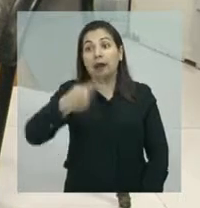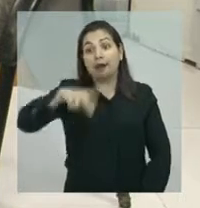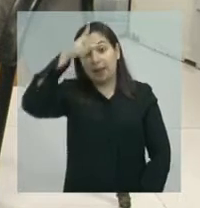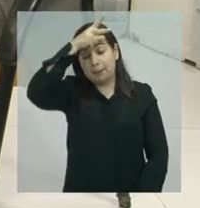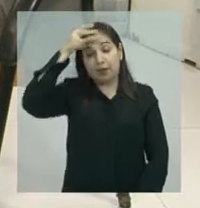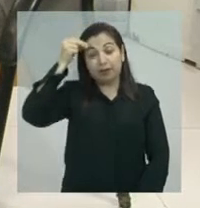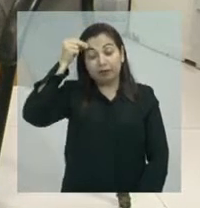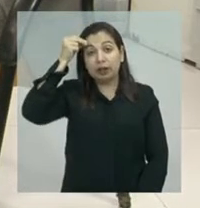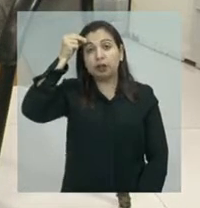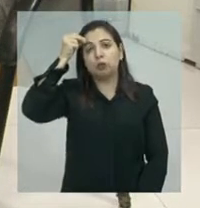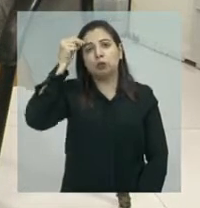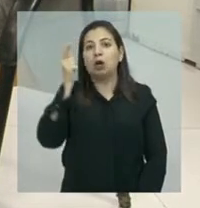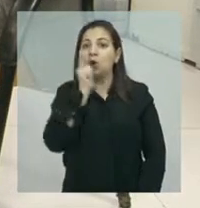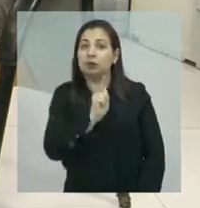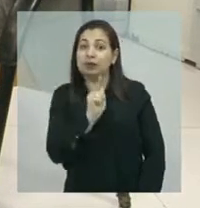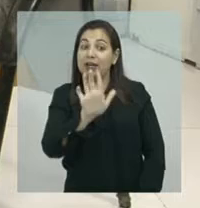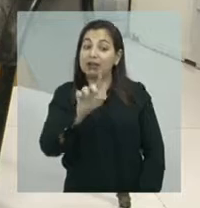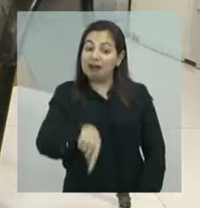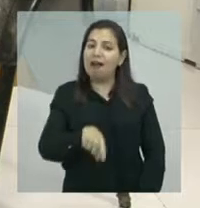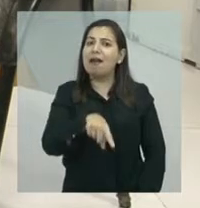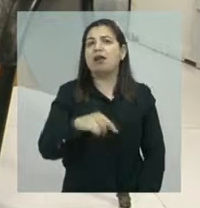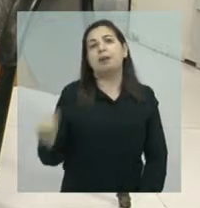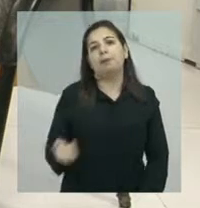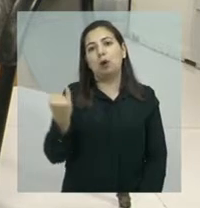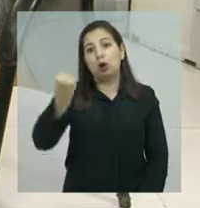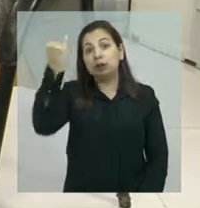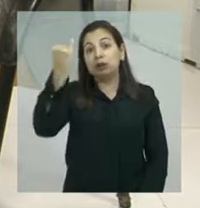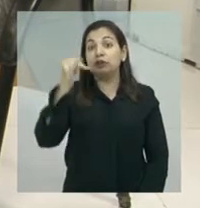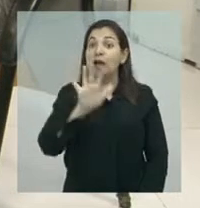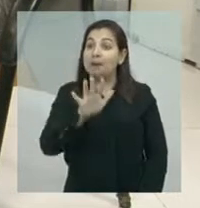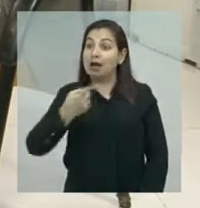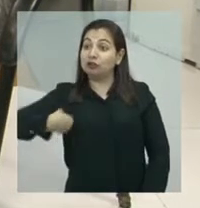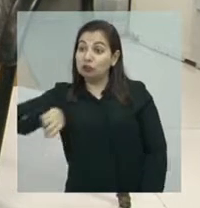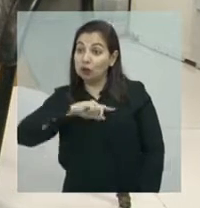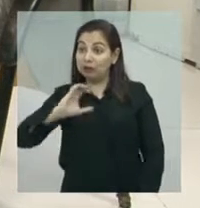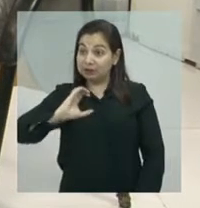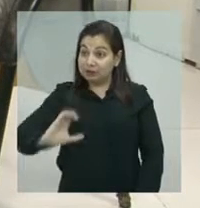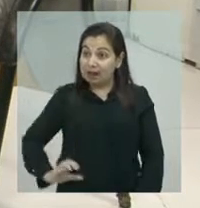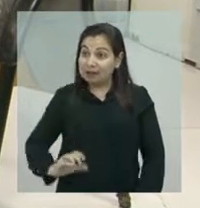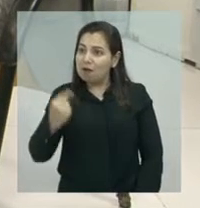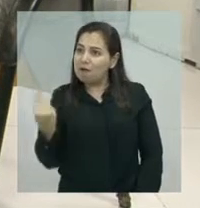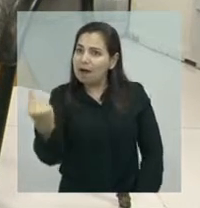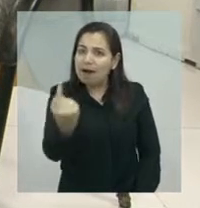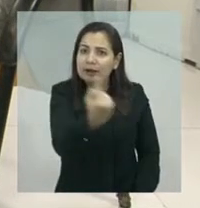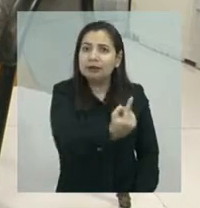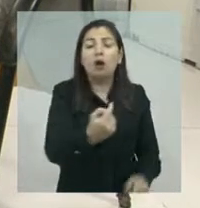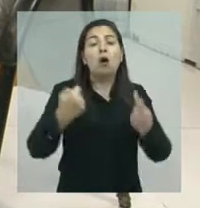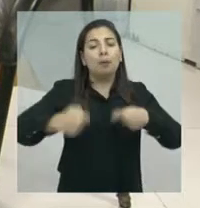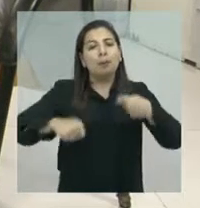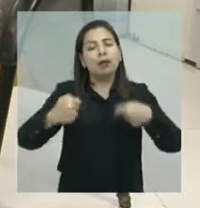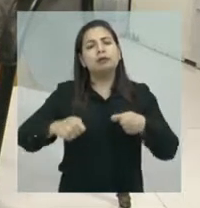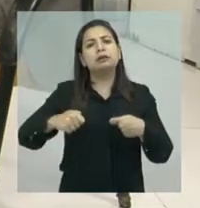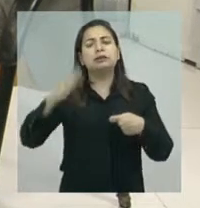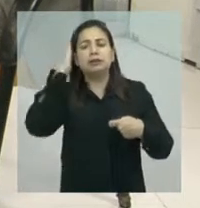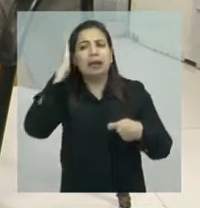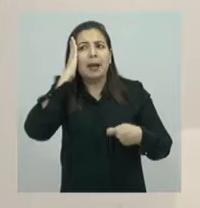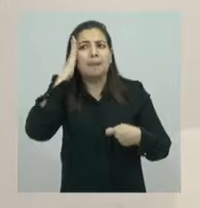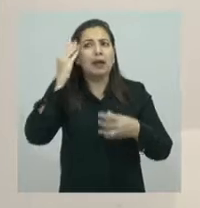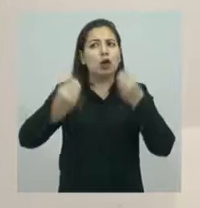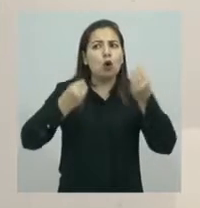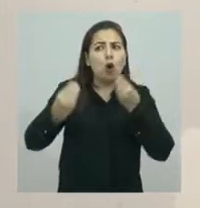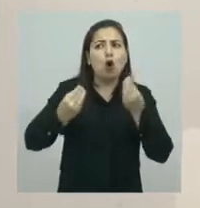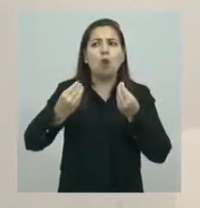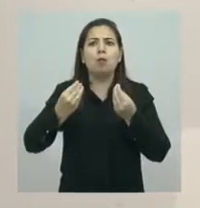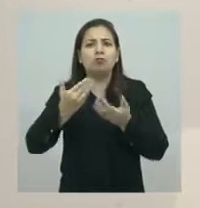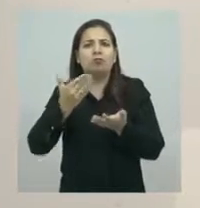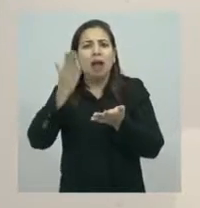mais importante, e que aí é um papel de cada um de nós como cidadãos, é trabalhar sobre essa questão do racismo, do preconceito,